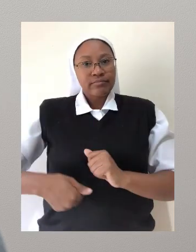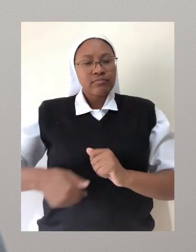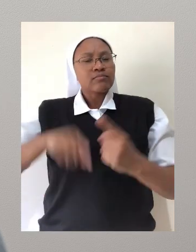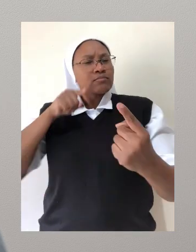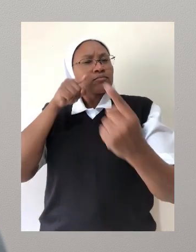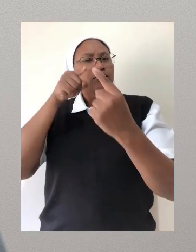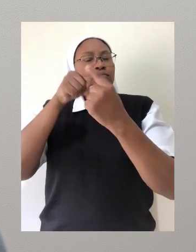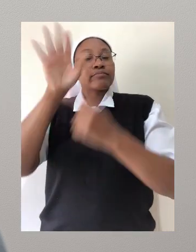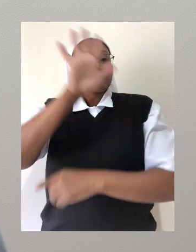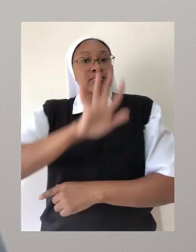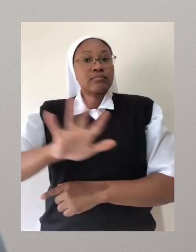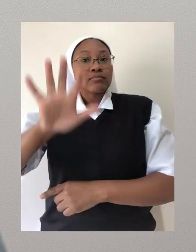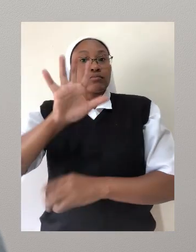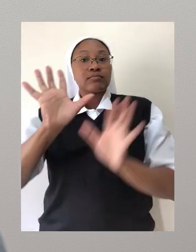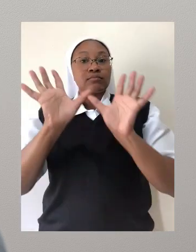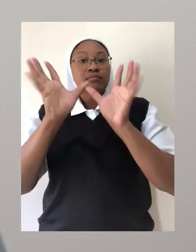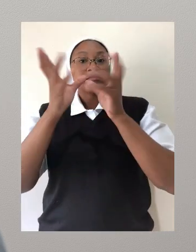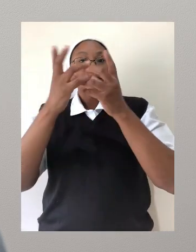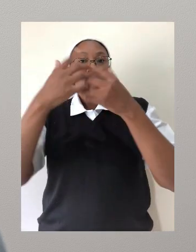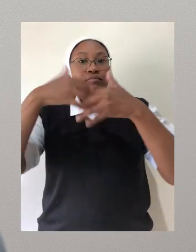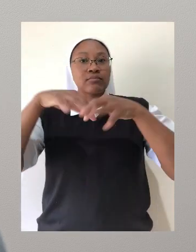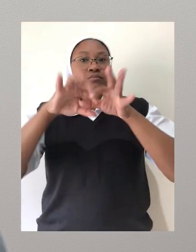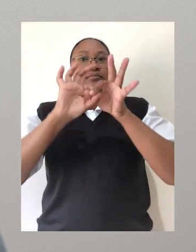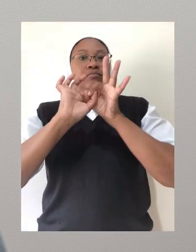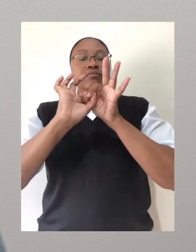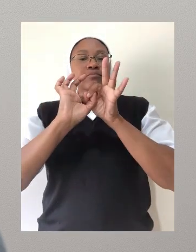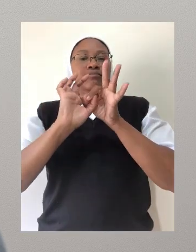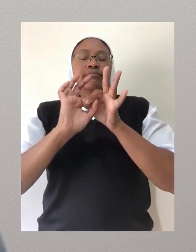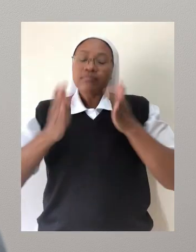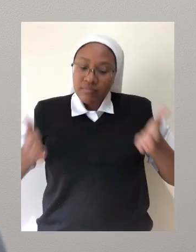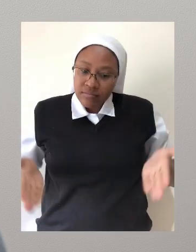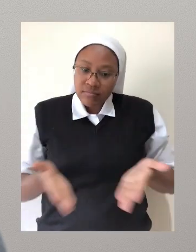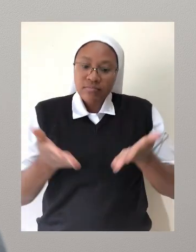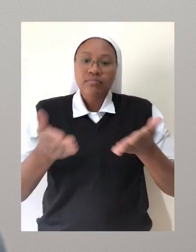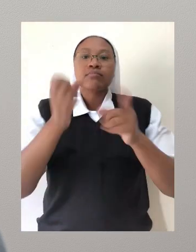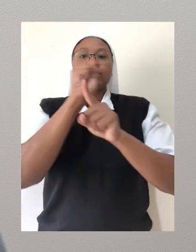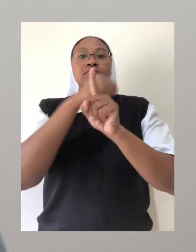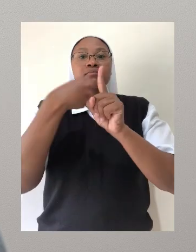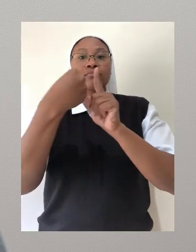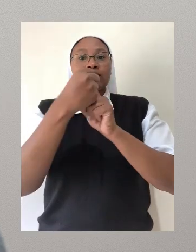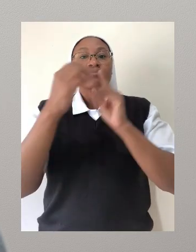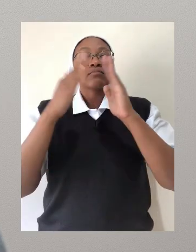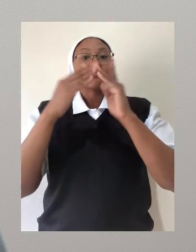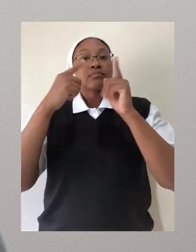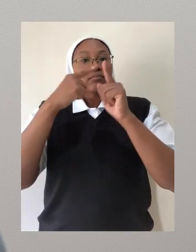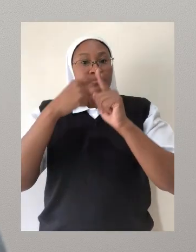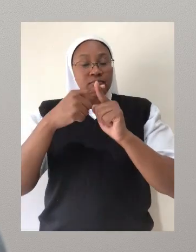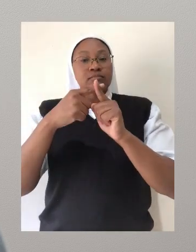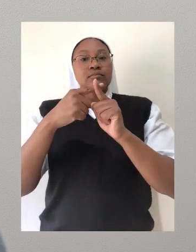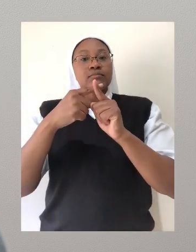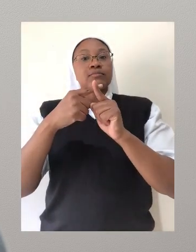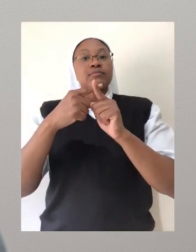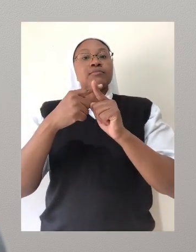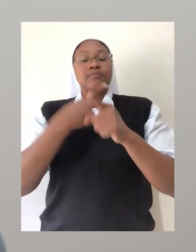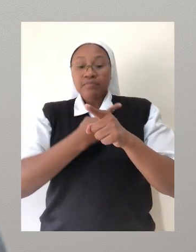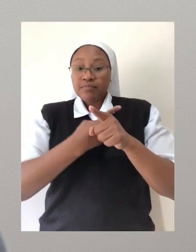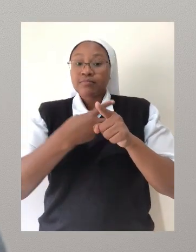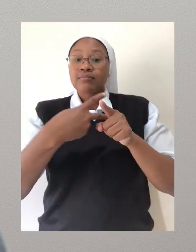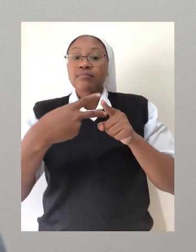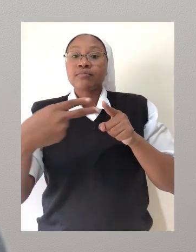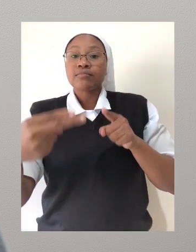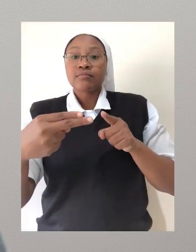O objetivo geral da campanha da fraternidade é sensibilizar a sociedade e a Igreja